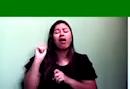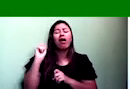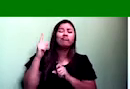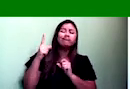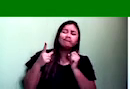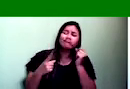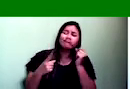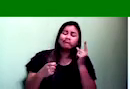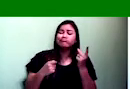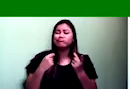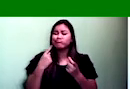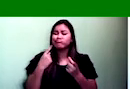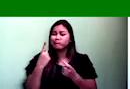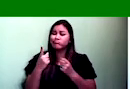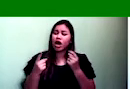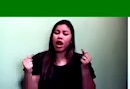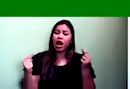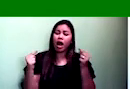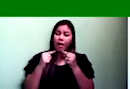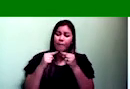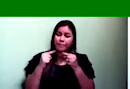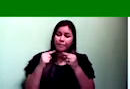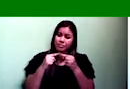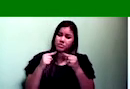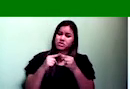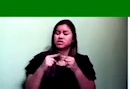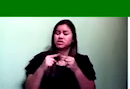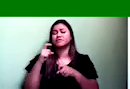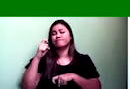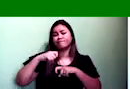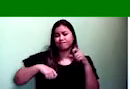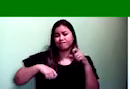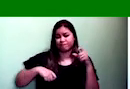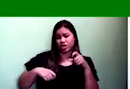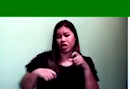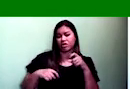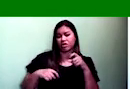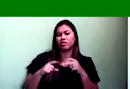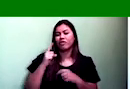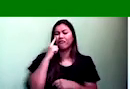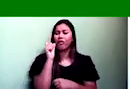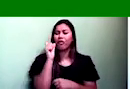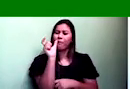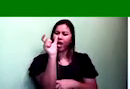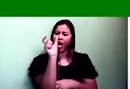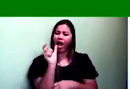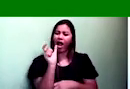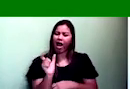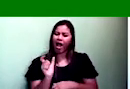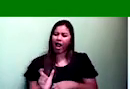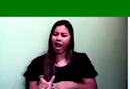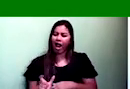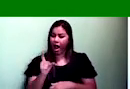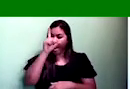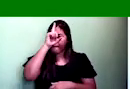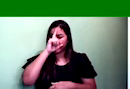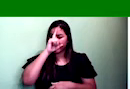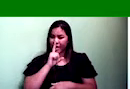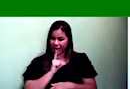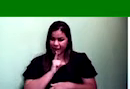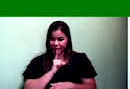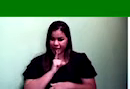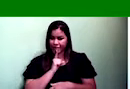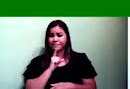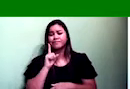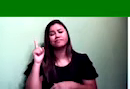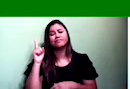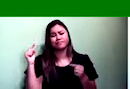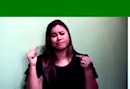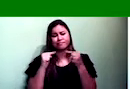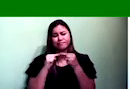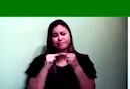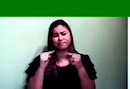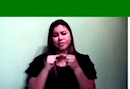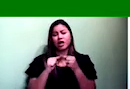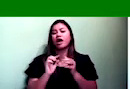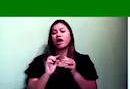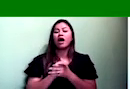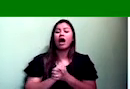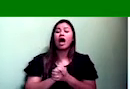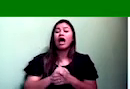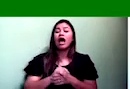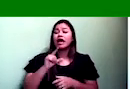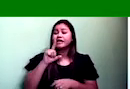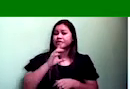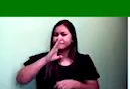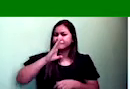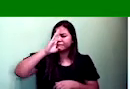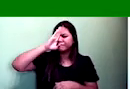Nas essencialmente transmissíveis por contágio sexual, ou seja, só vai acontecer se realmente houver a consumação do ato